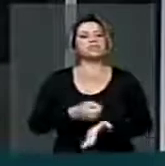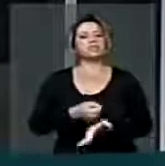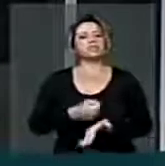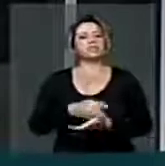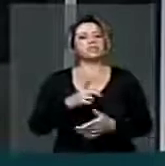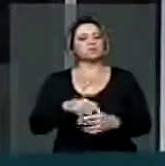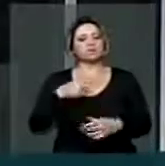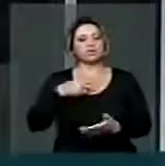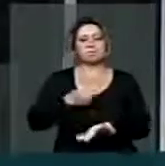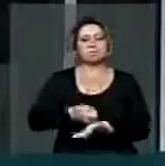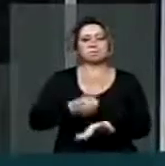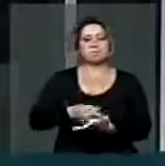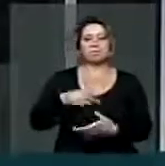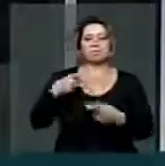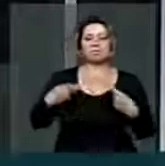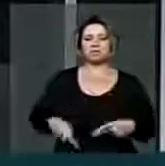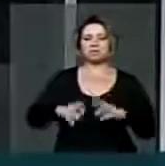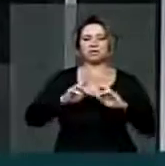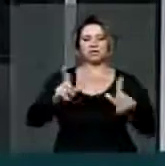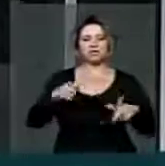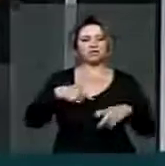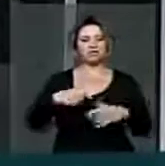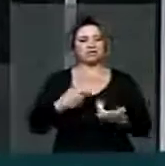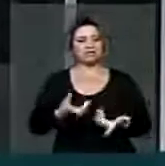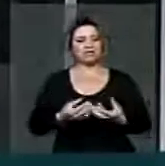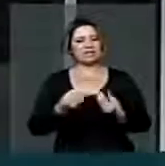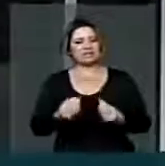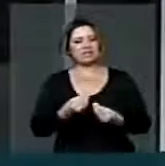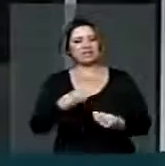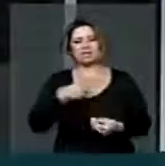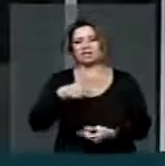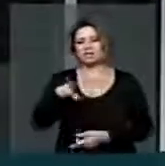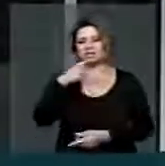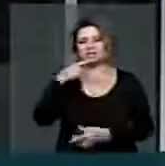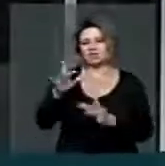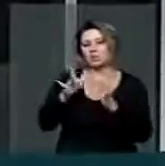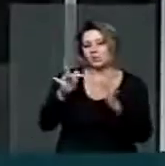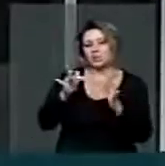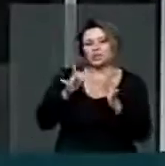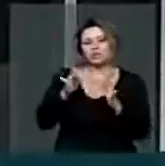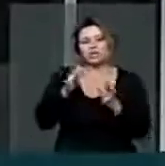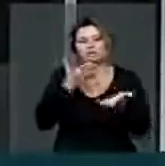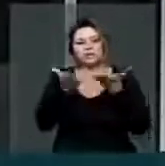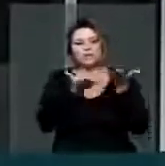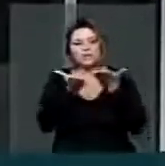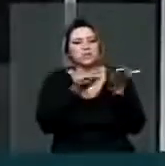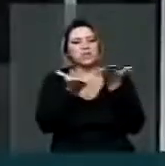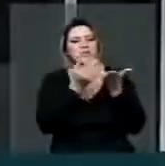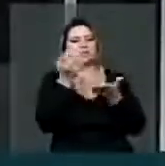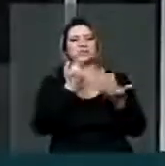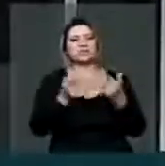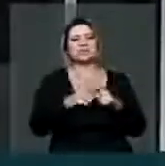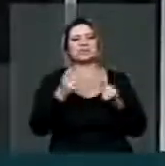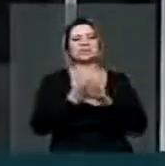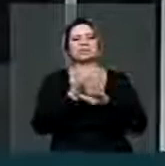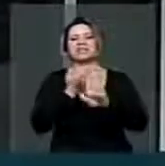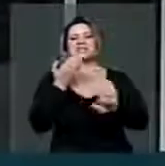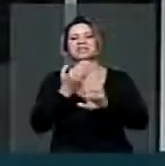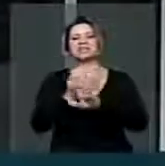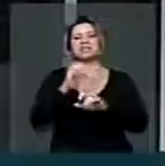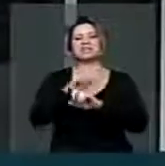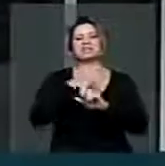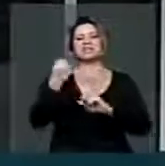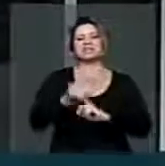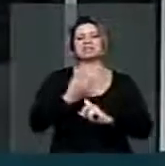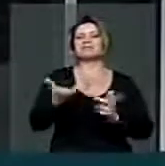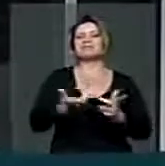posturas conservadoras que não desagradem aos nossos aliados, mas que nos afastem da sociedade, daqueles que